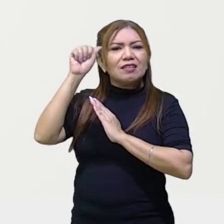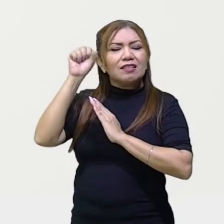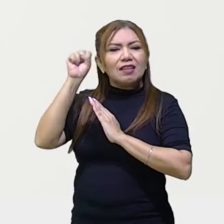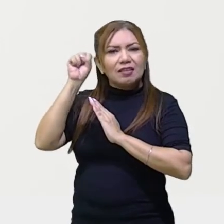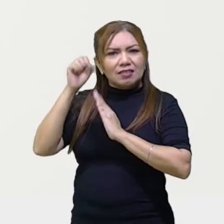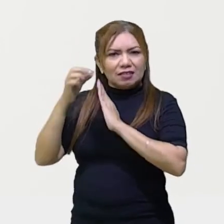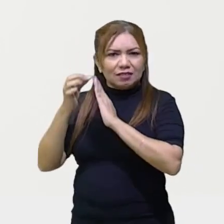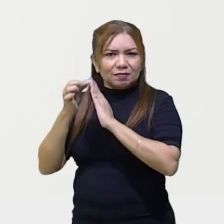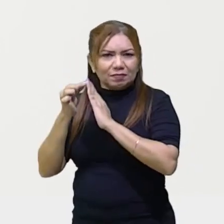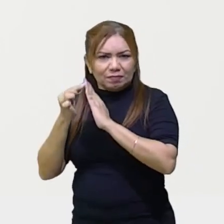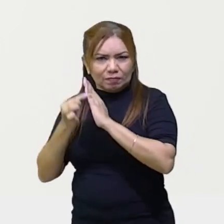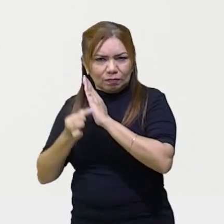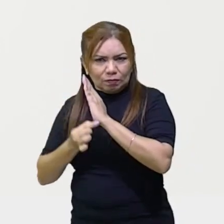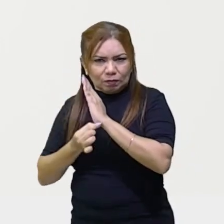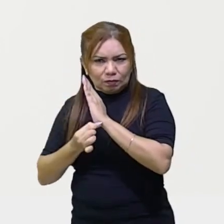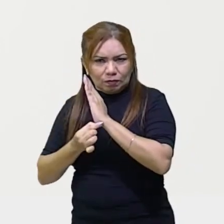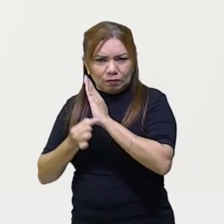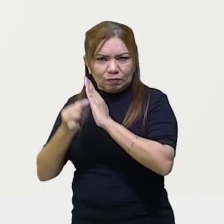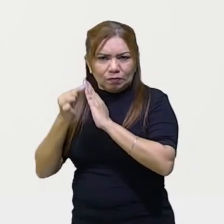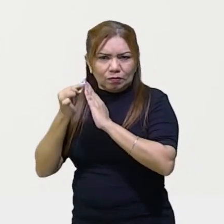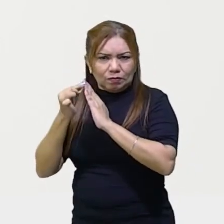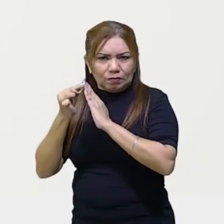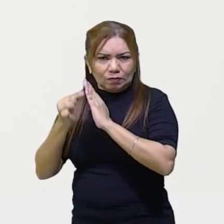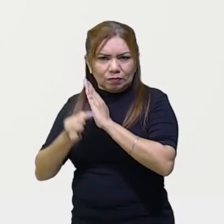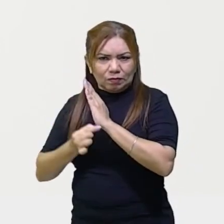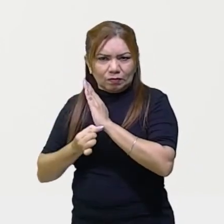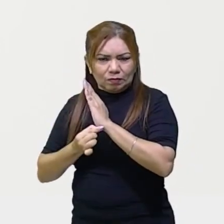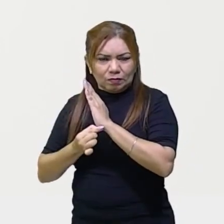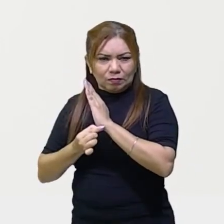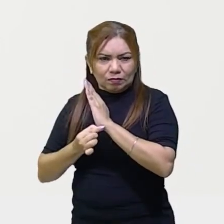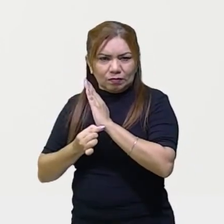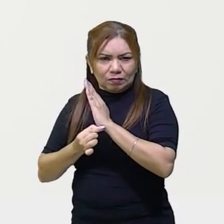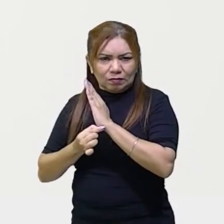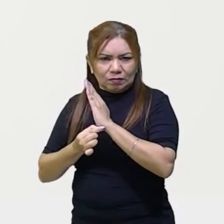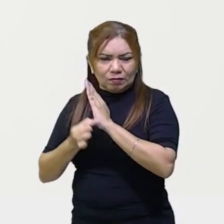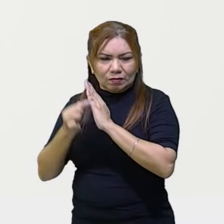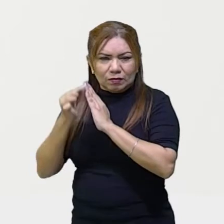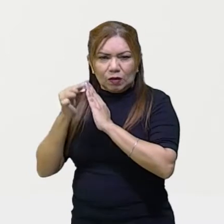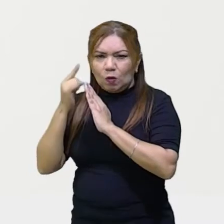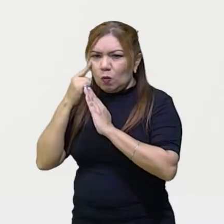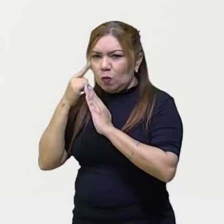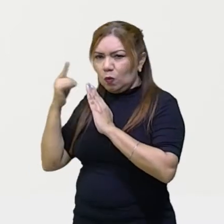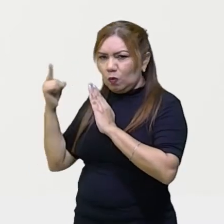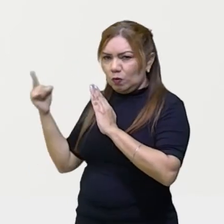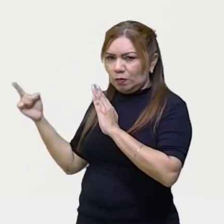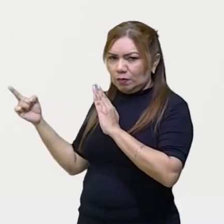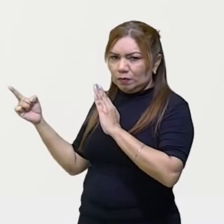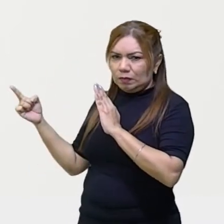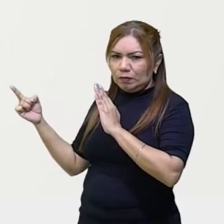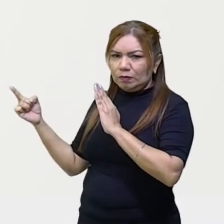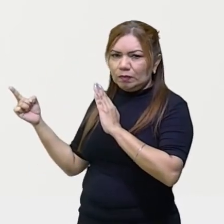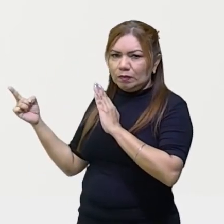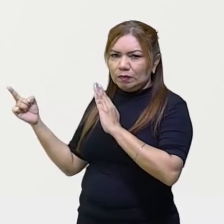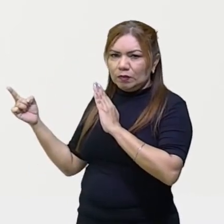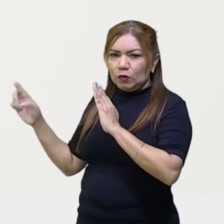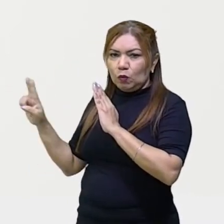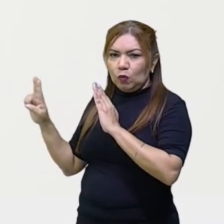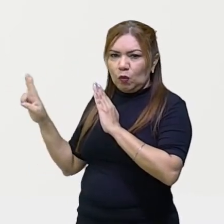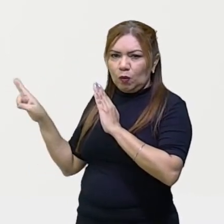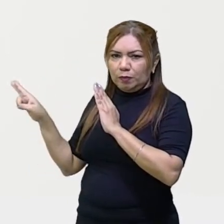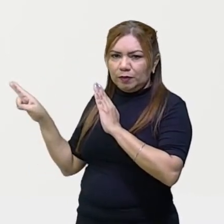são esses pontos de encontro aqui uma das faces